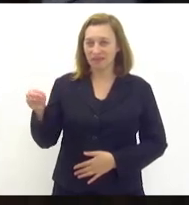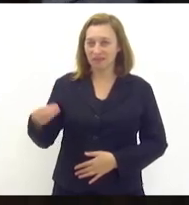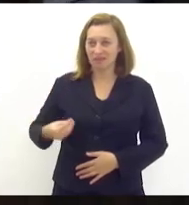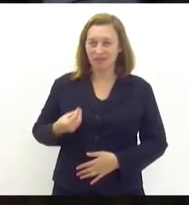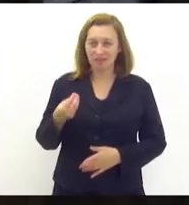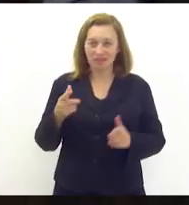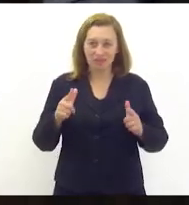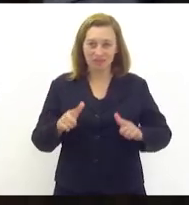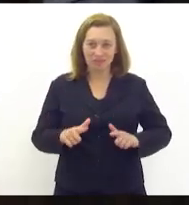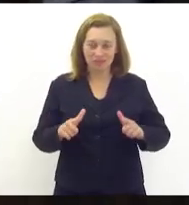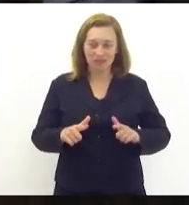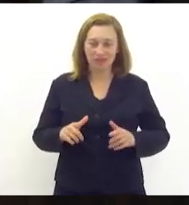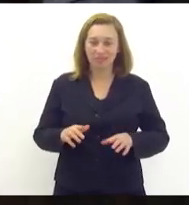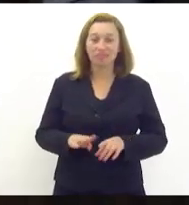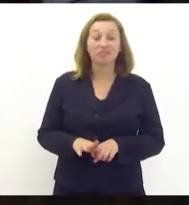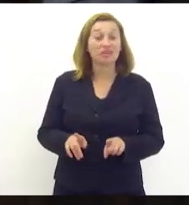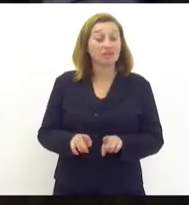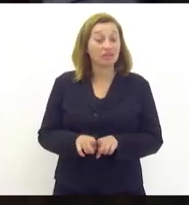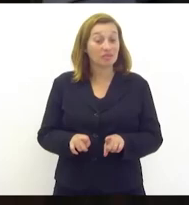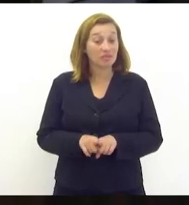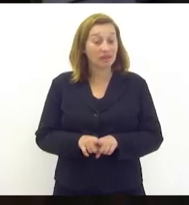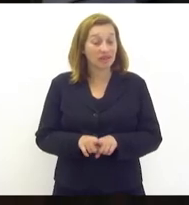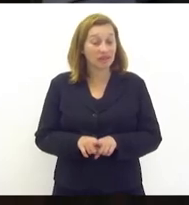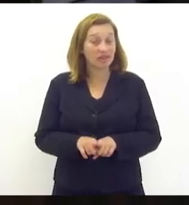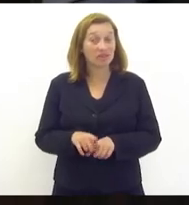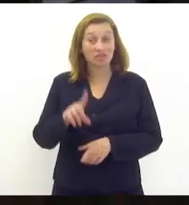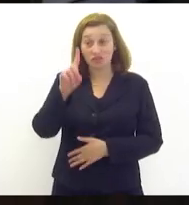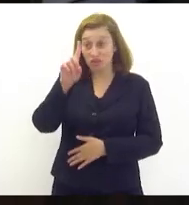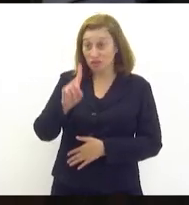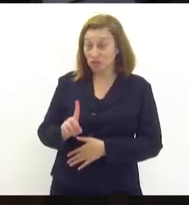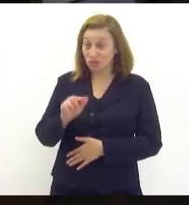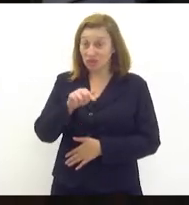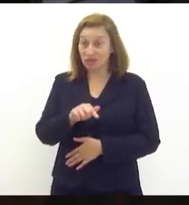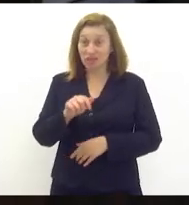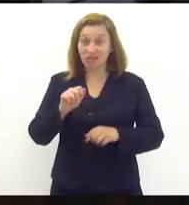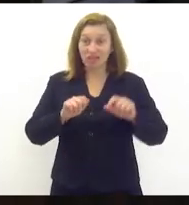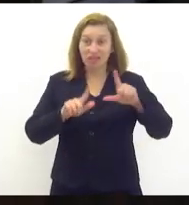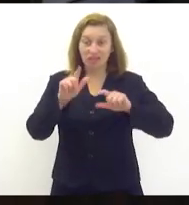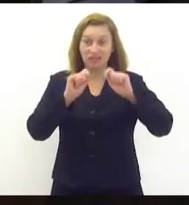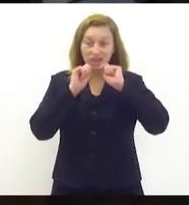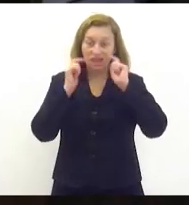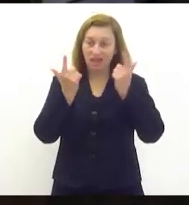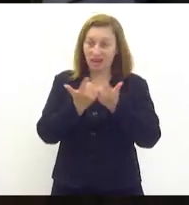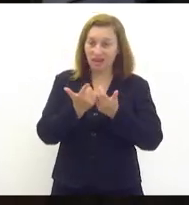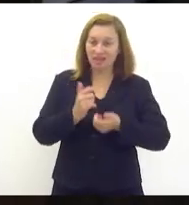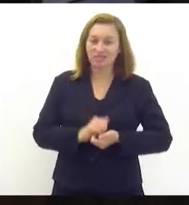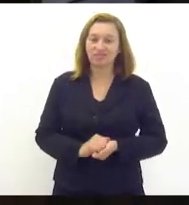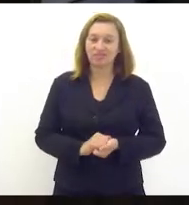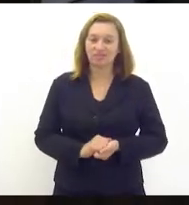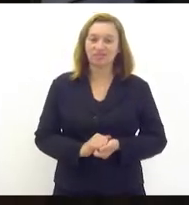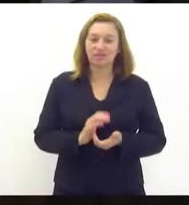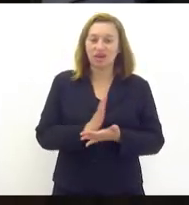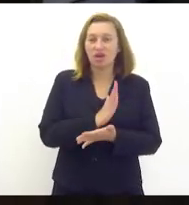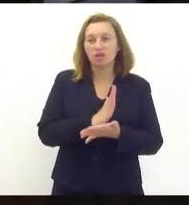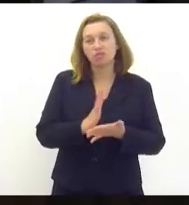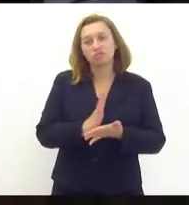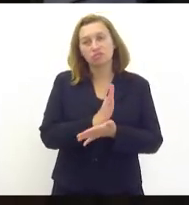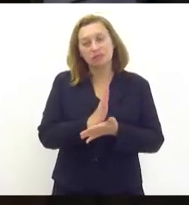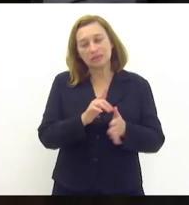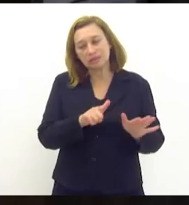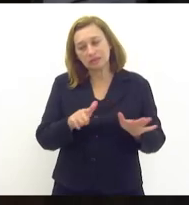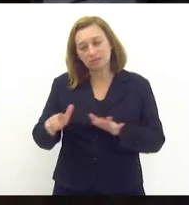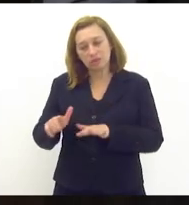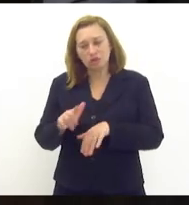e apresenta também do nosso nome diretor aqui da TV alérgica que tava algumas semanas aí doente